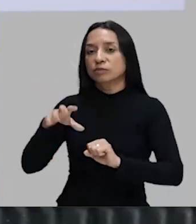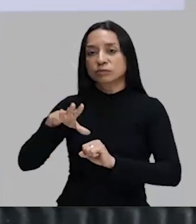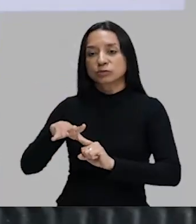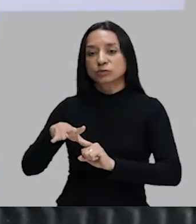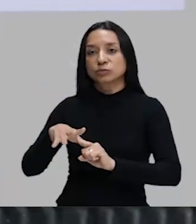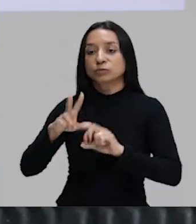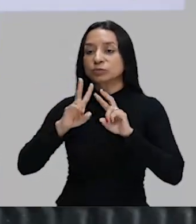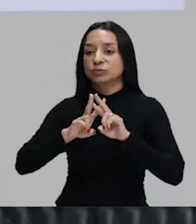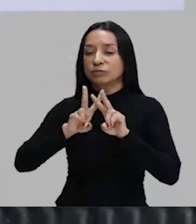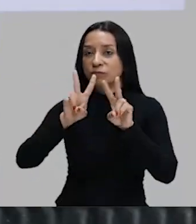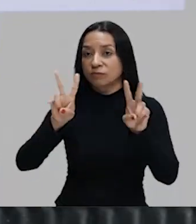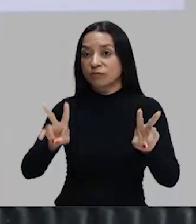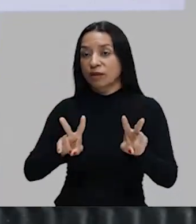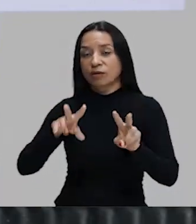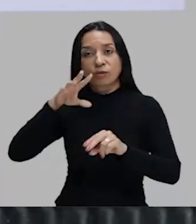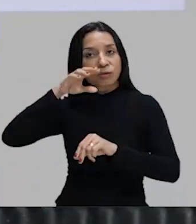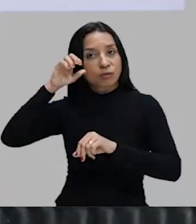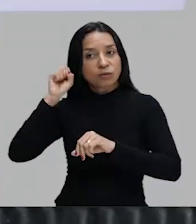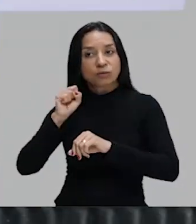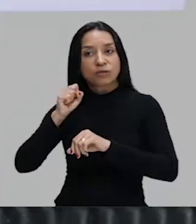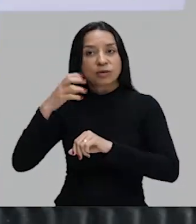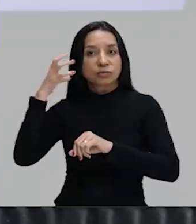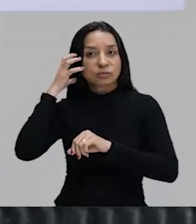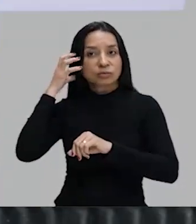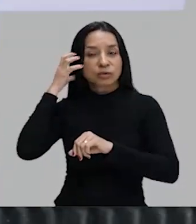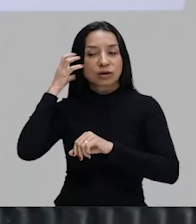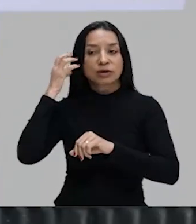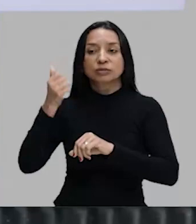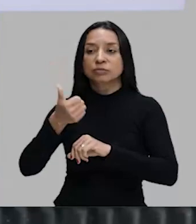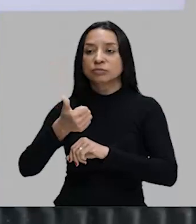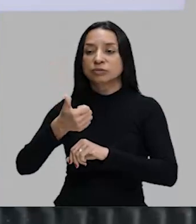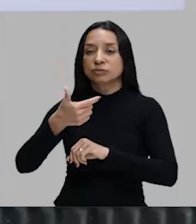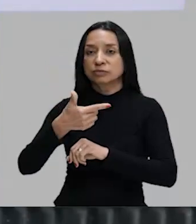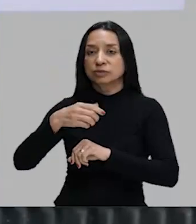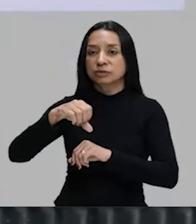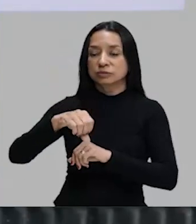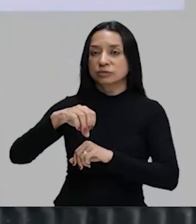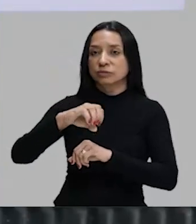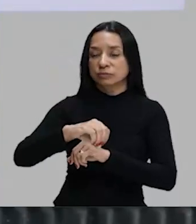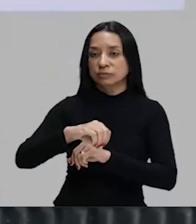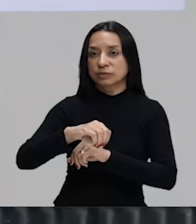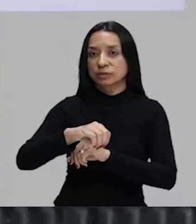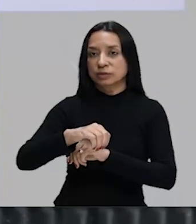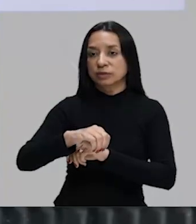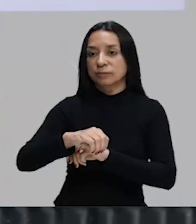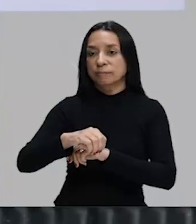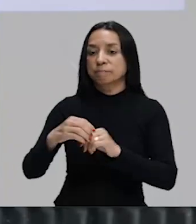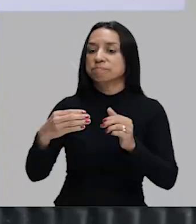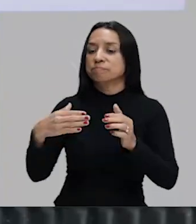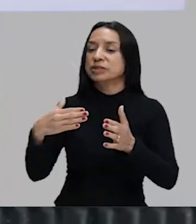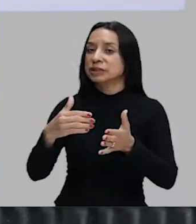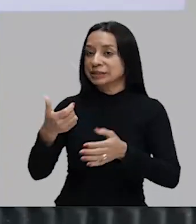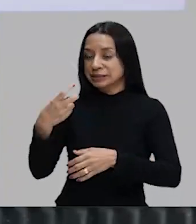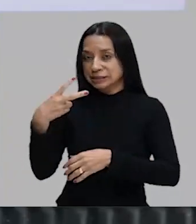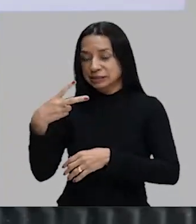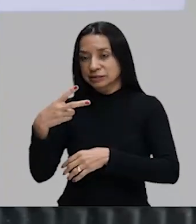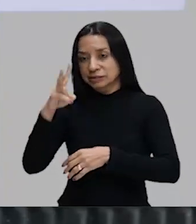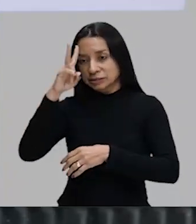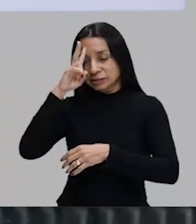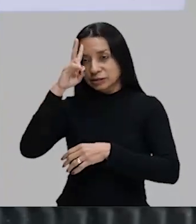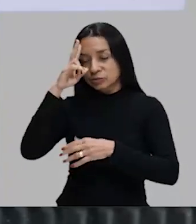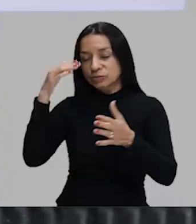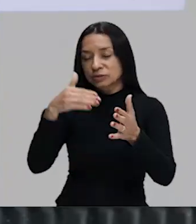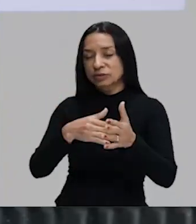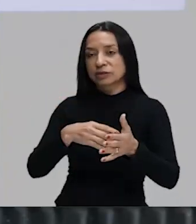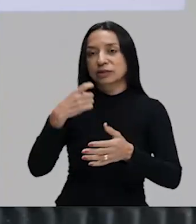ouvir pelas ondas da Rádio Timbira, 1290 MHz, de segunda a sexta, das